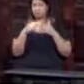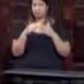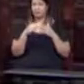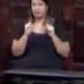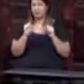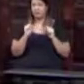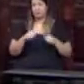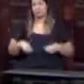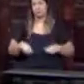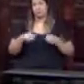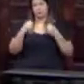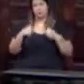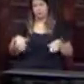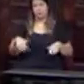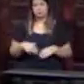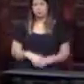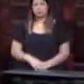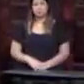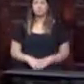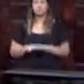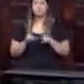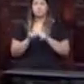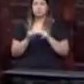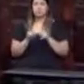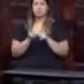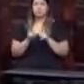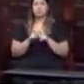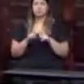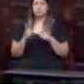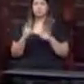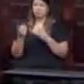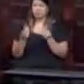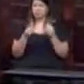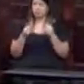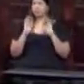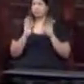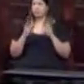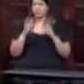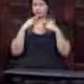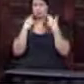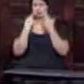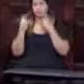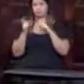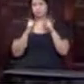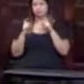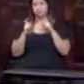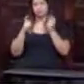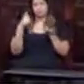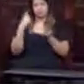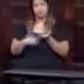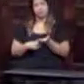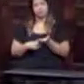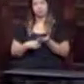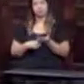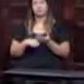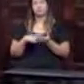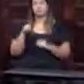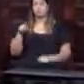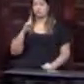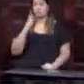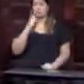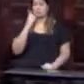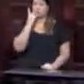E, através de várias reuniões, houve um consenso nessa casa, o deputado Luiz Paulo se